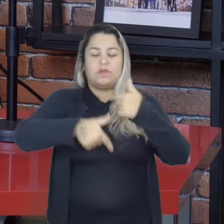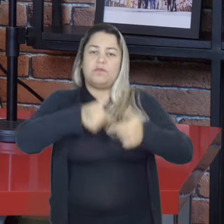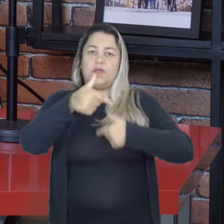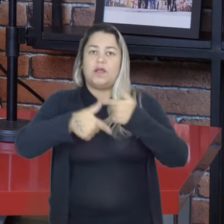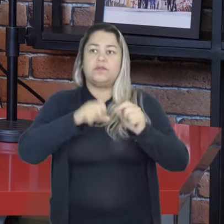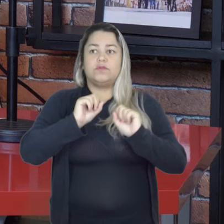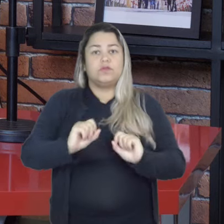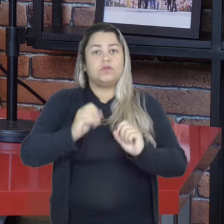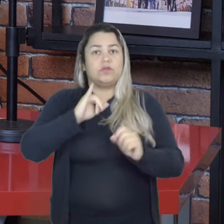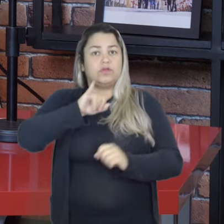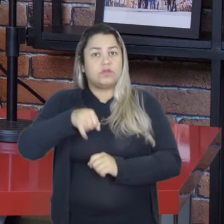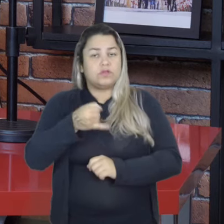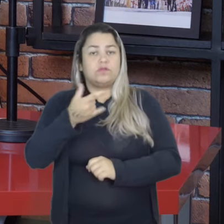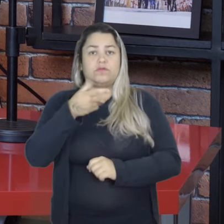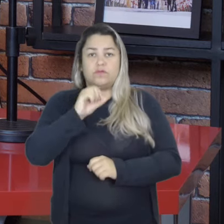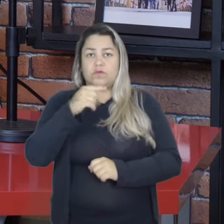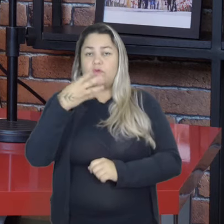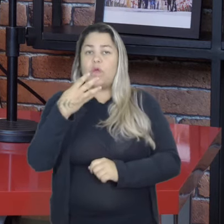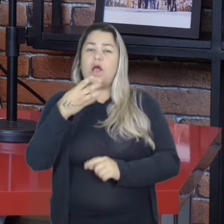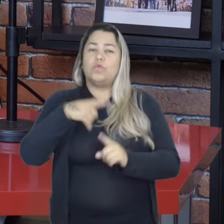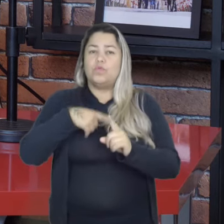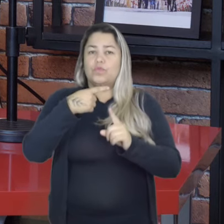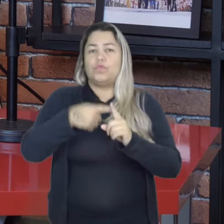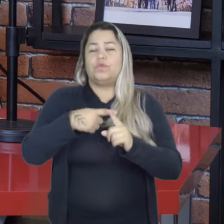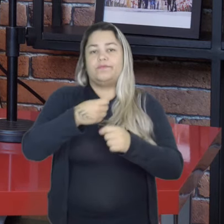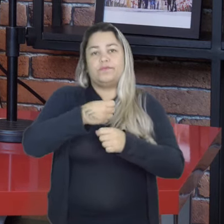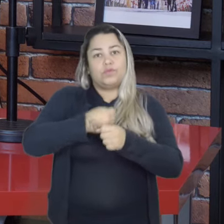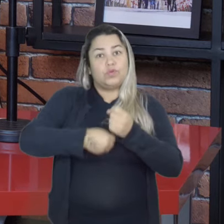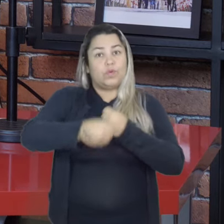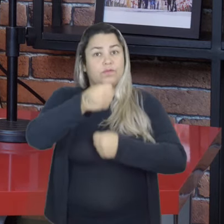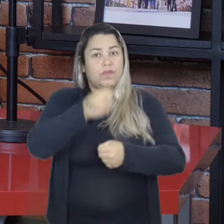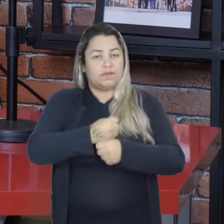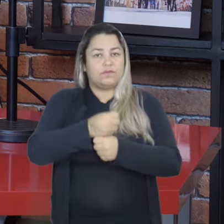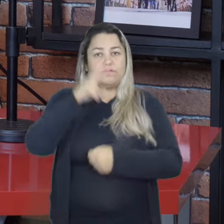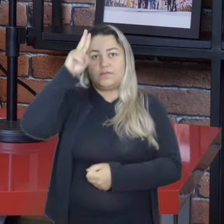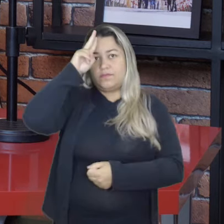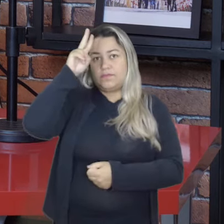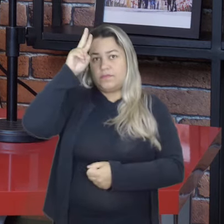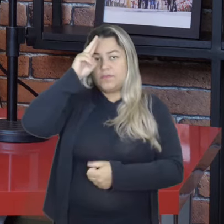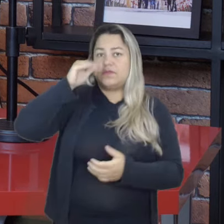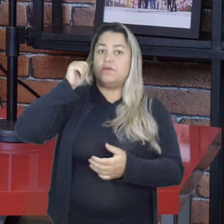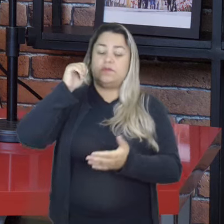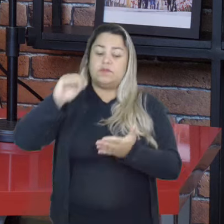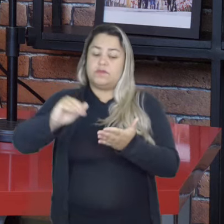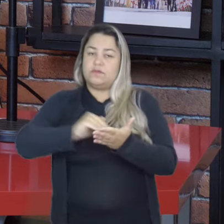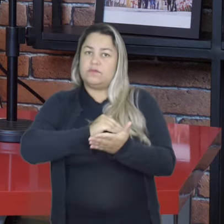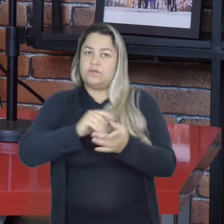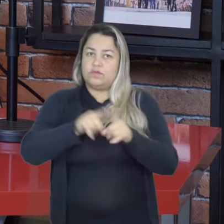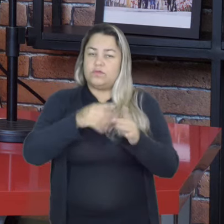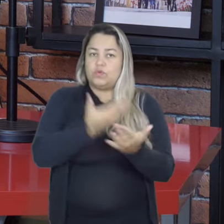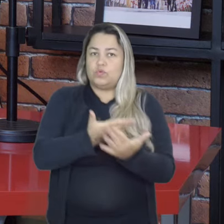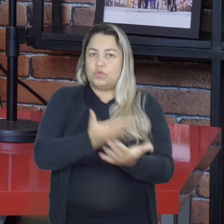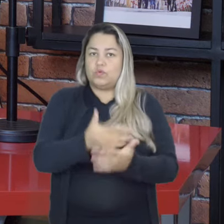180.395 postos de trabalho em janeiro de 2024, o dobro do mesmo mês do ano passado. Na segunda-feira, a subsecretária